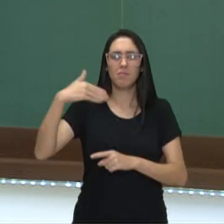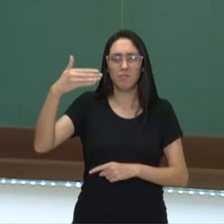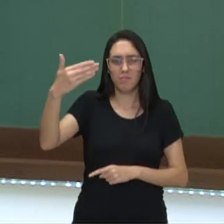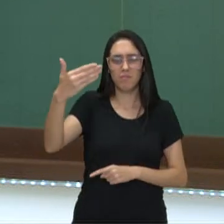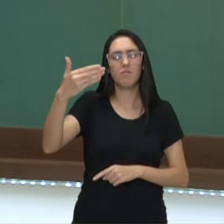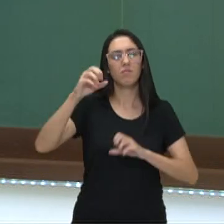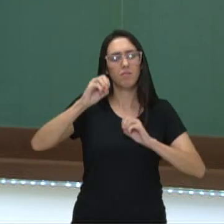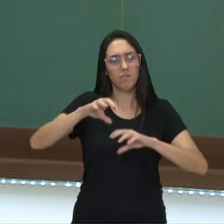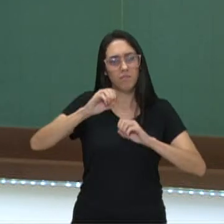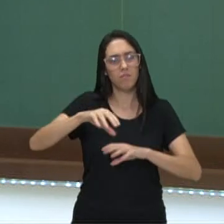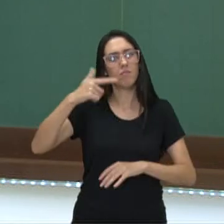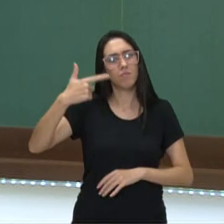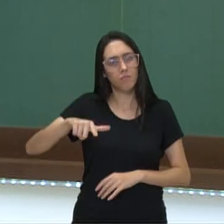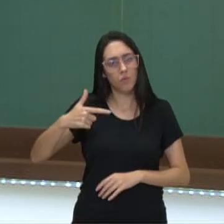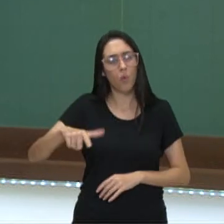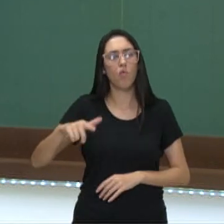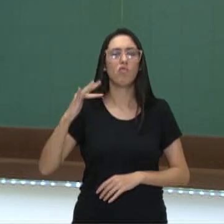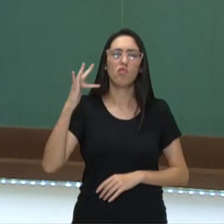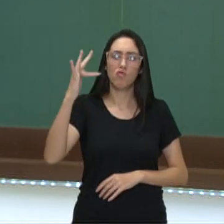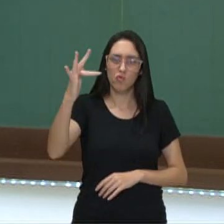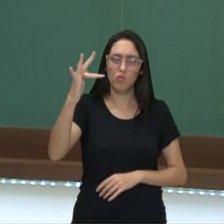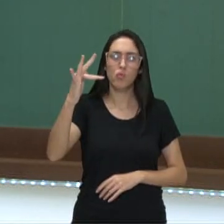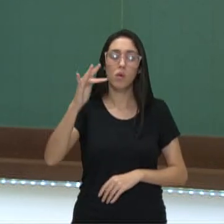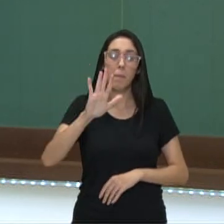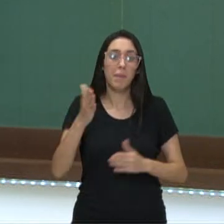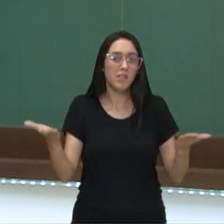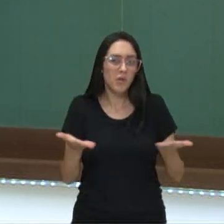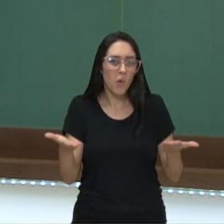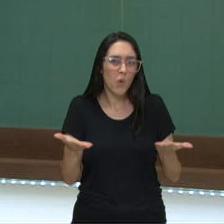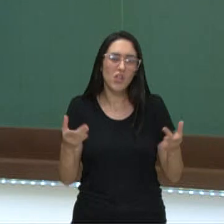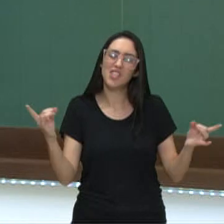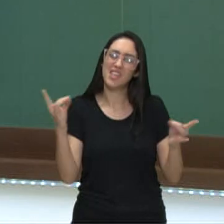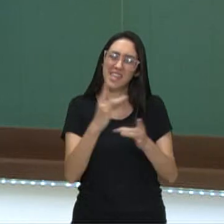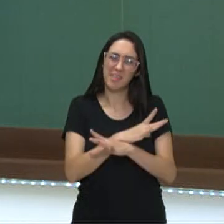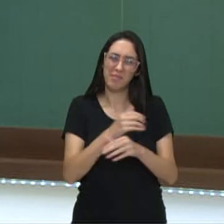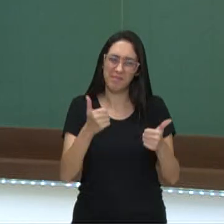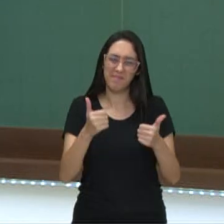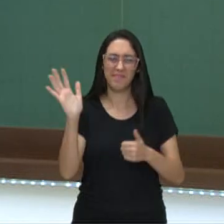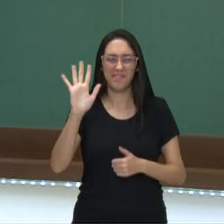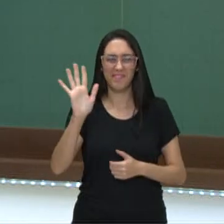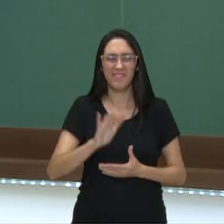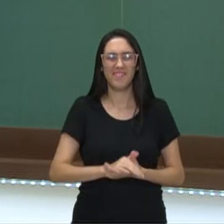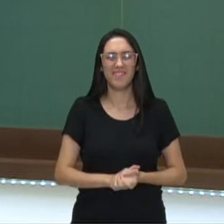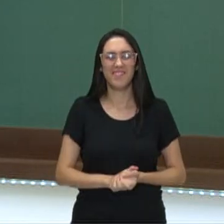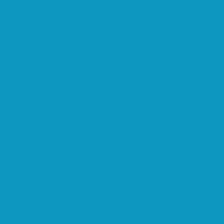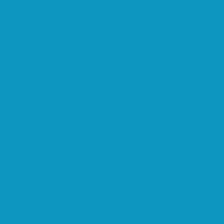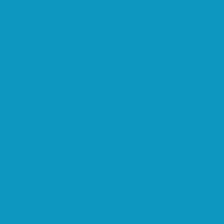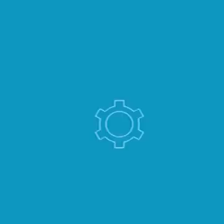elas futuramente, mas por hoje a gente fica aqui. Tchauzão!